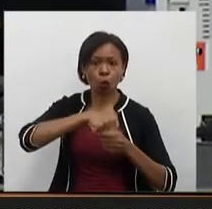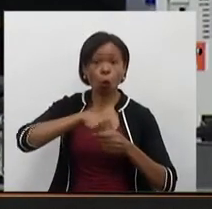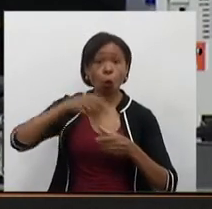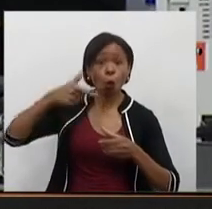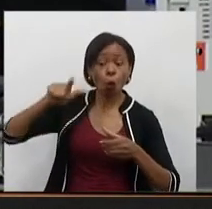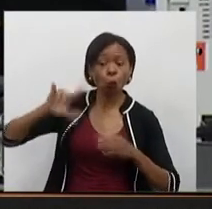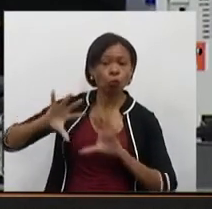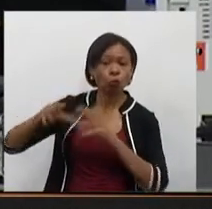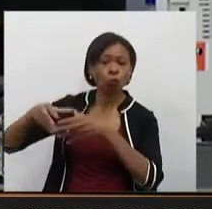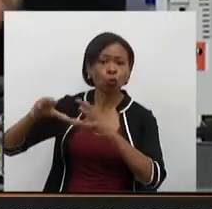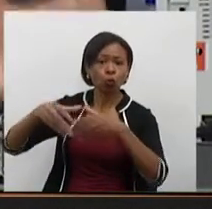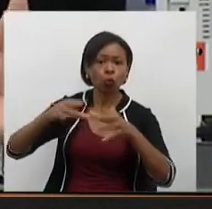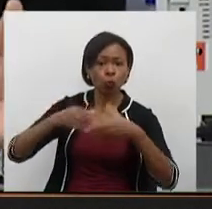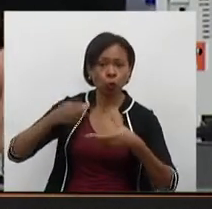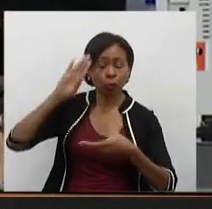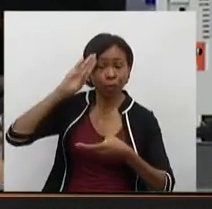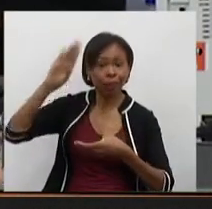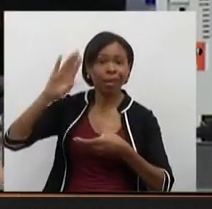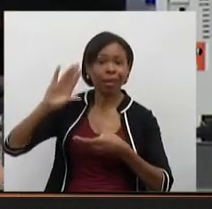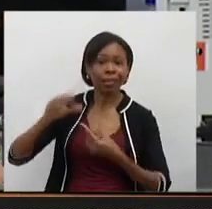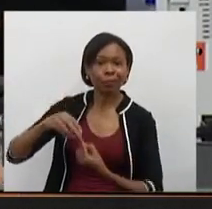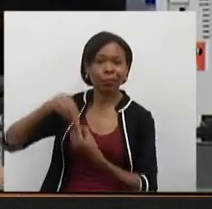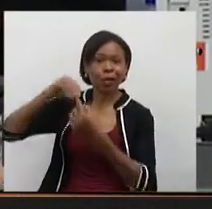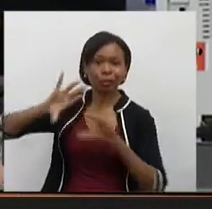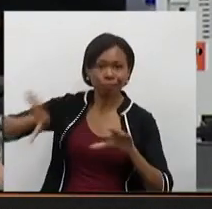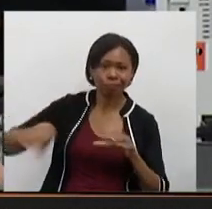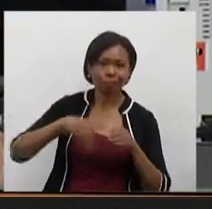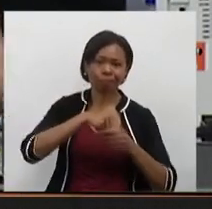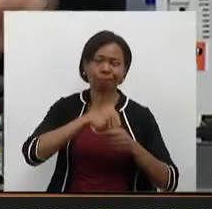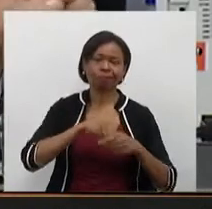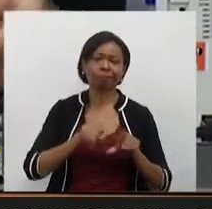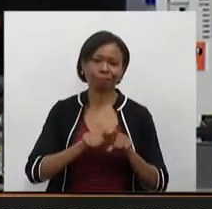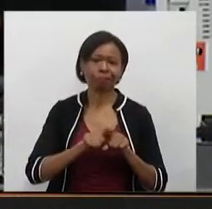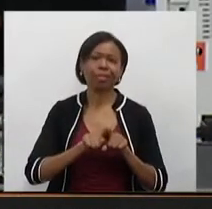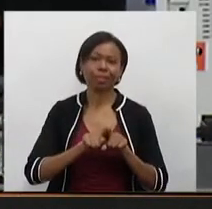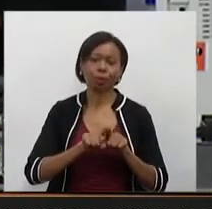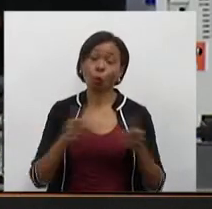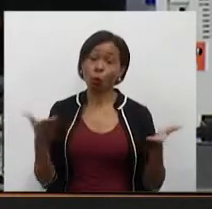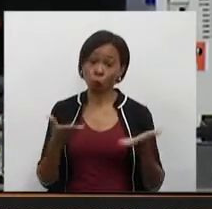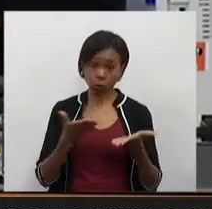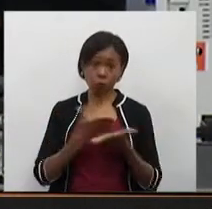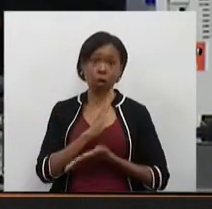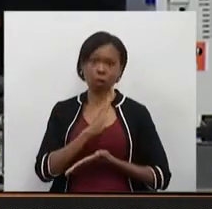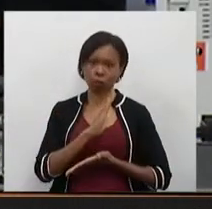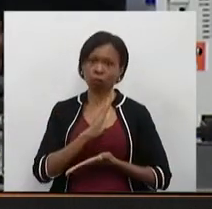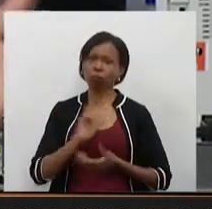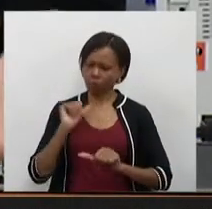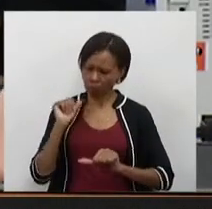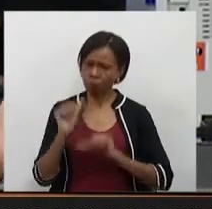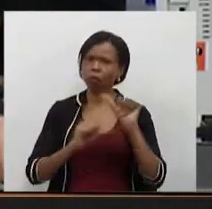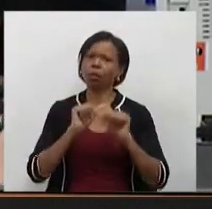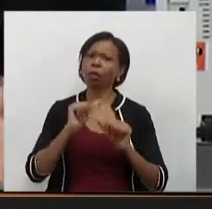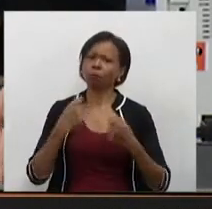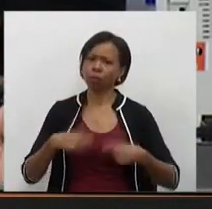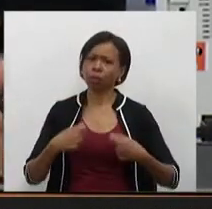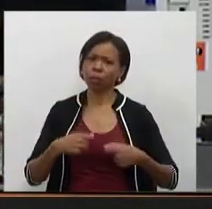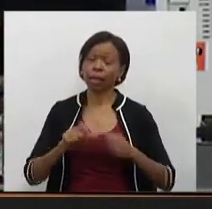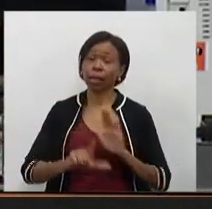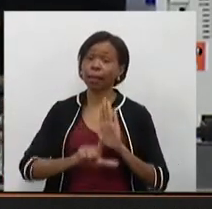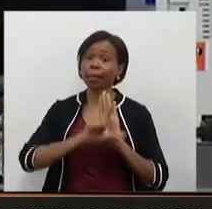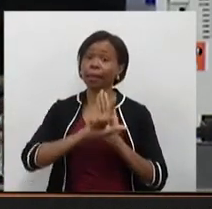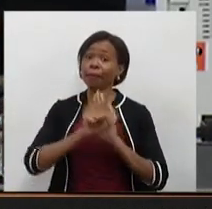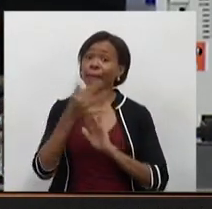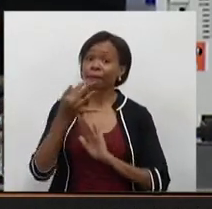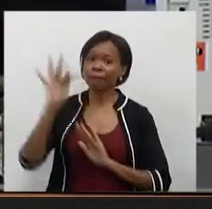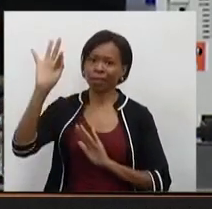prioridades. Então, vai ser mudado. Está sendo aprovado agora para mudar. Vai ser lei federal. E aí o Ministério da Saúde